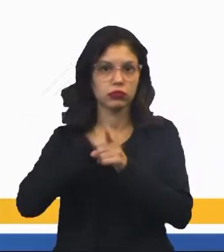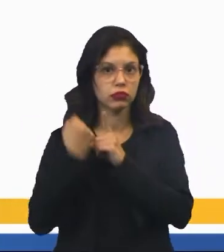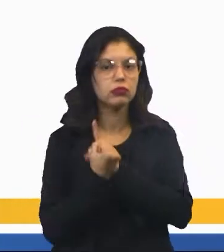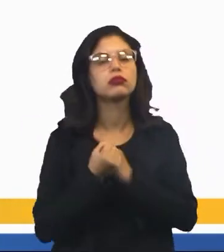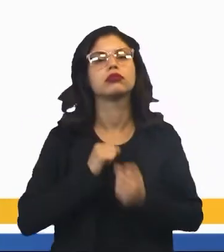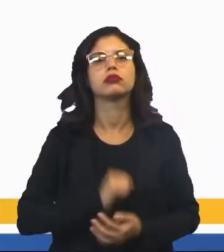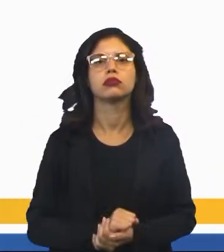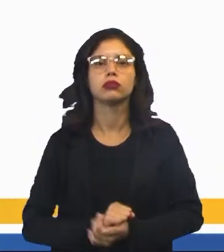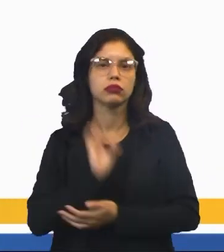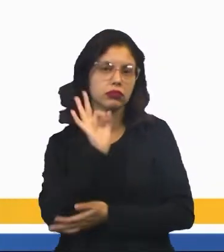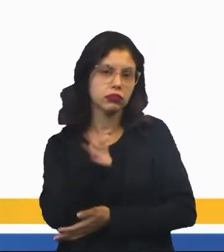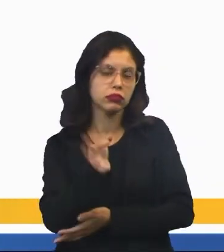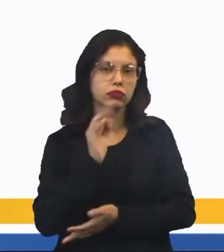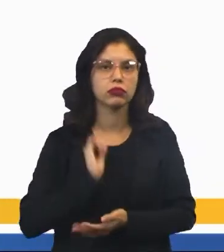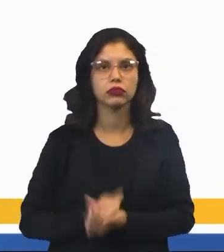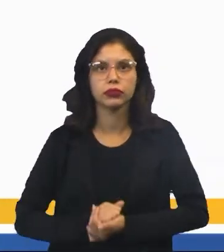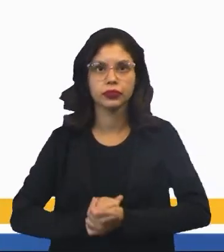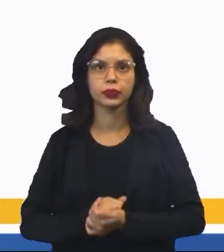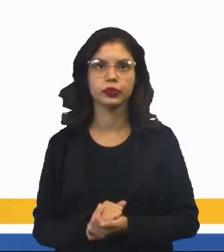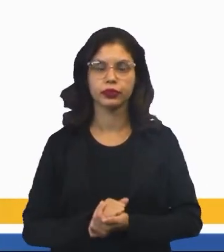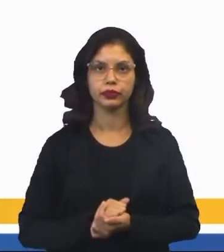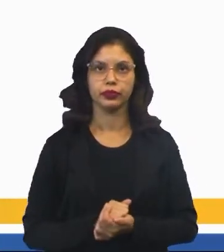socioeconômico, certo?